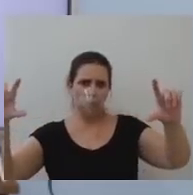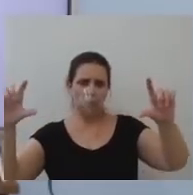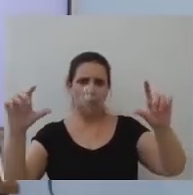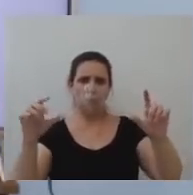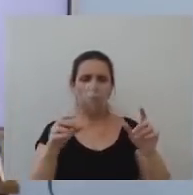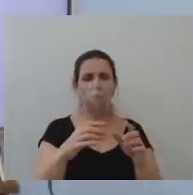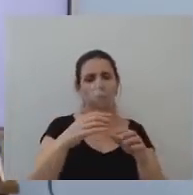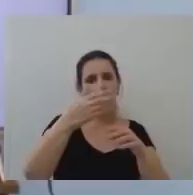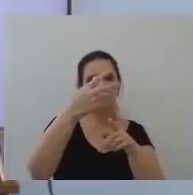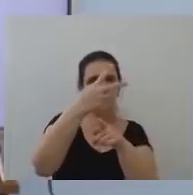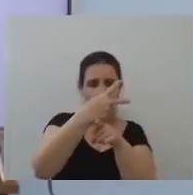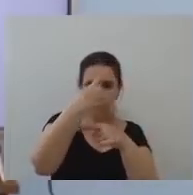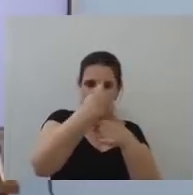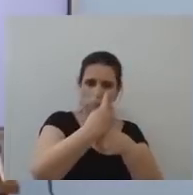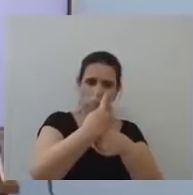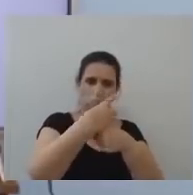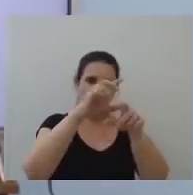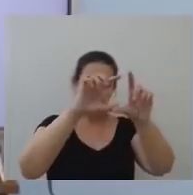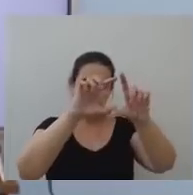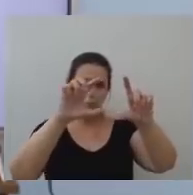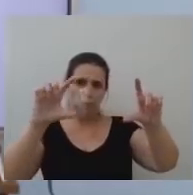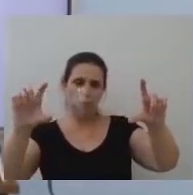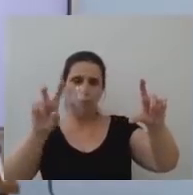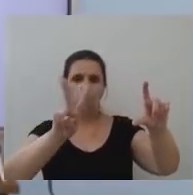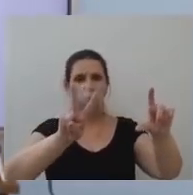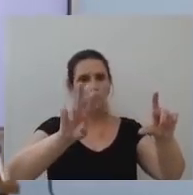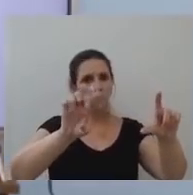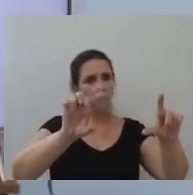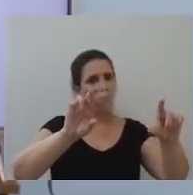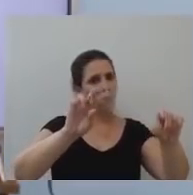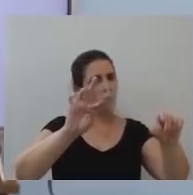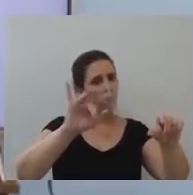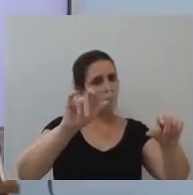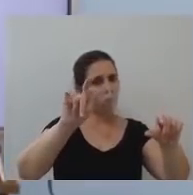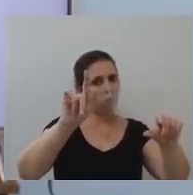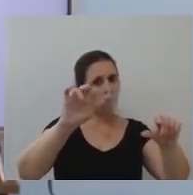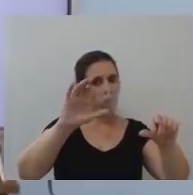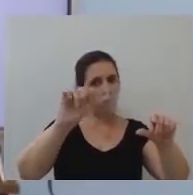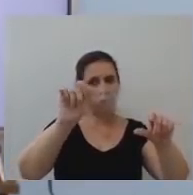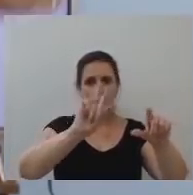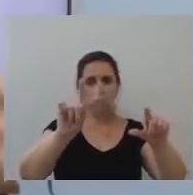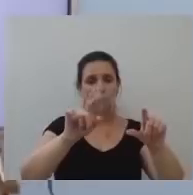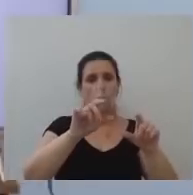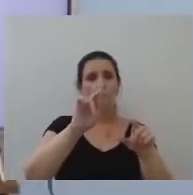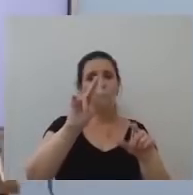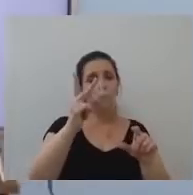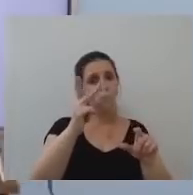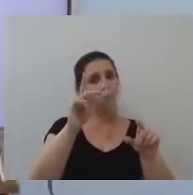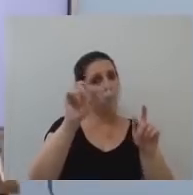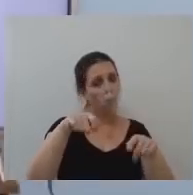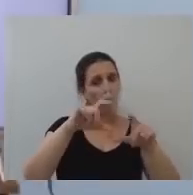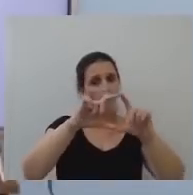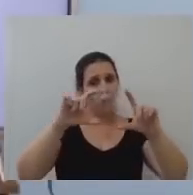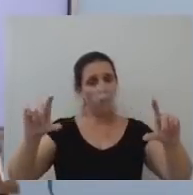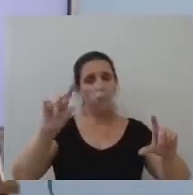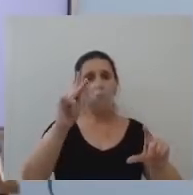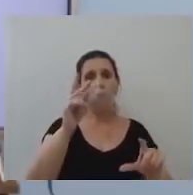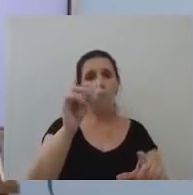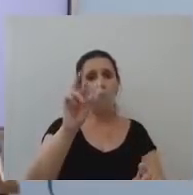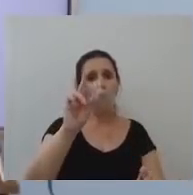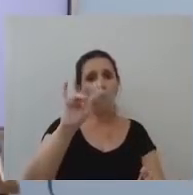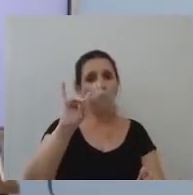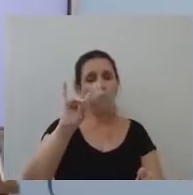mas na hora da gravação, a gente vai posicioná-lo de forma horizontal. tá certo? E deixá-lo o